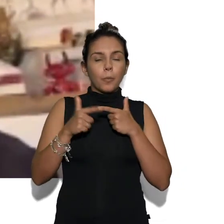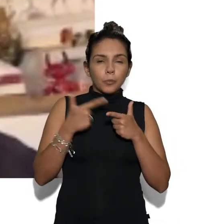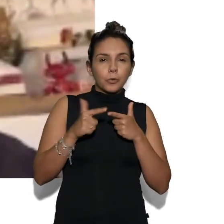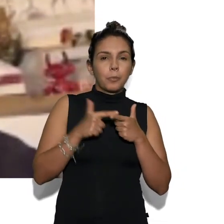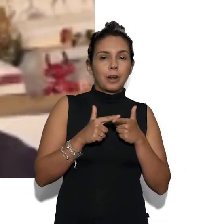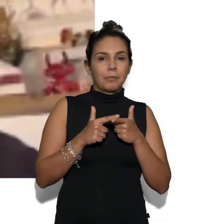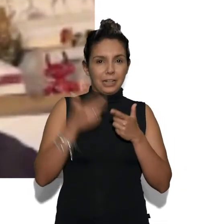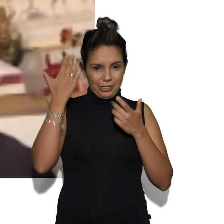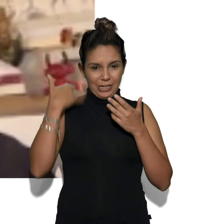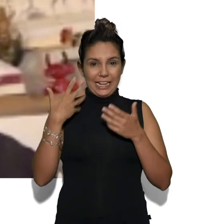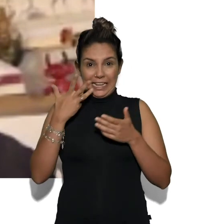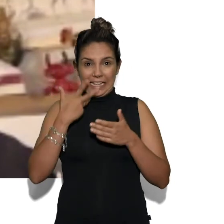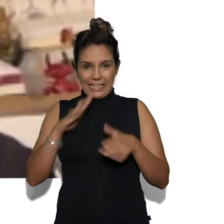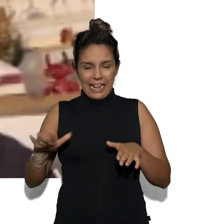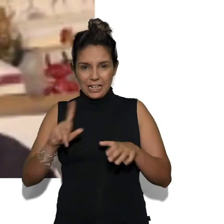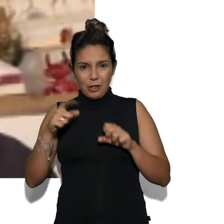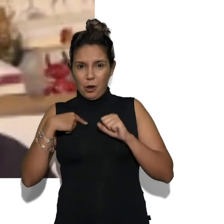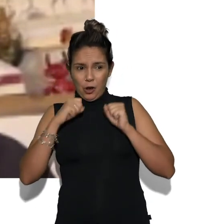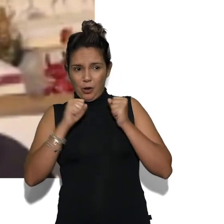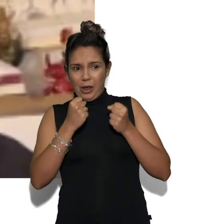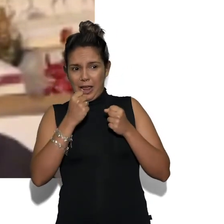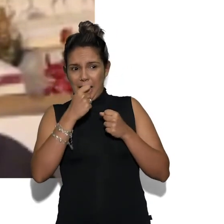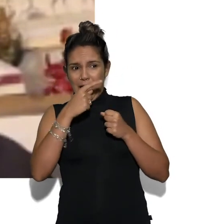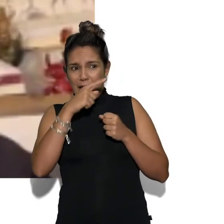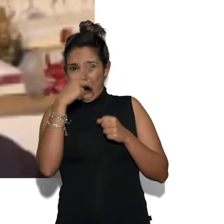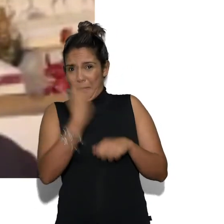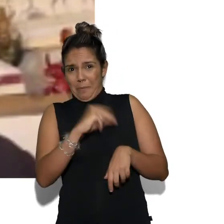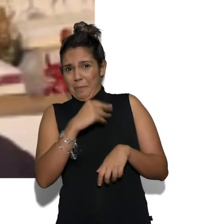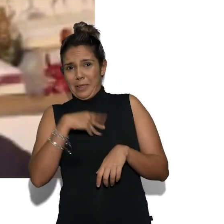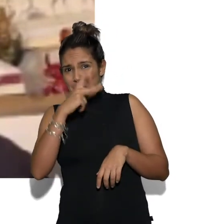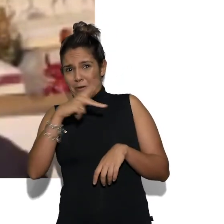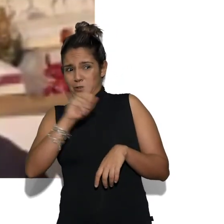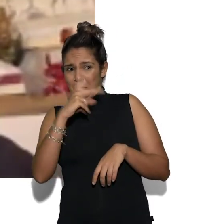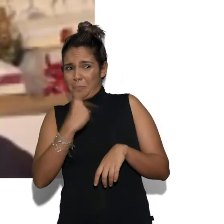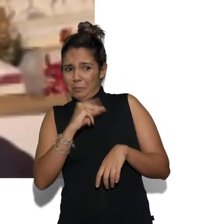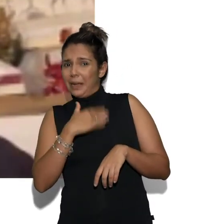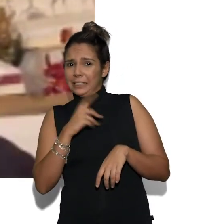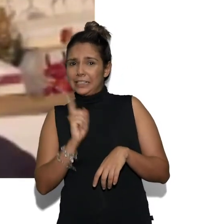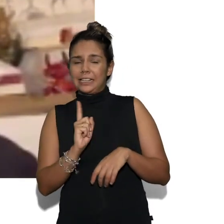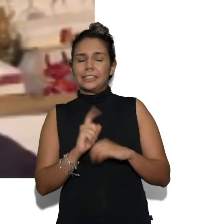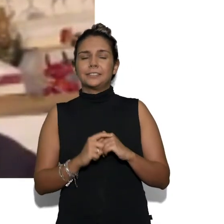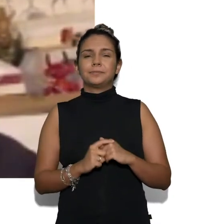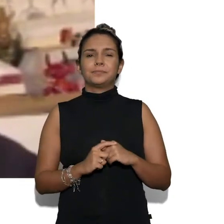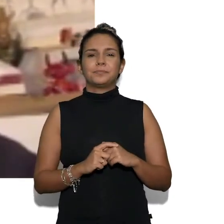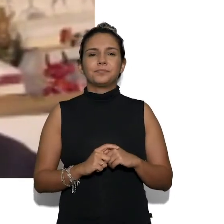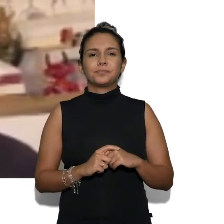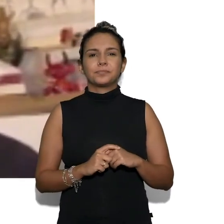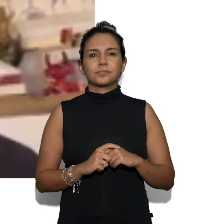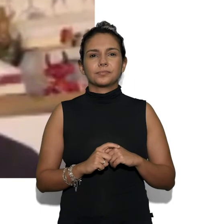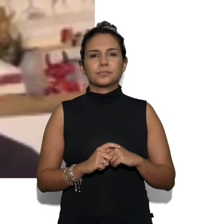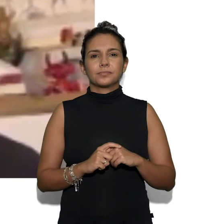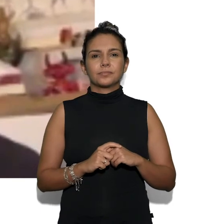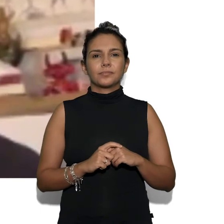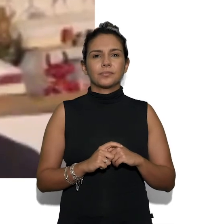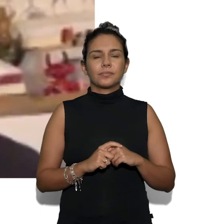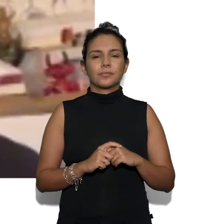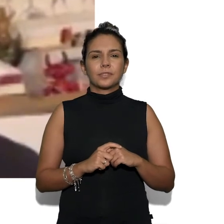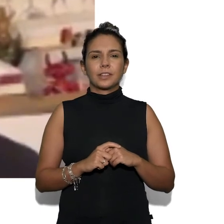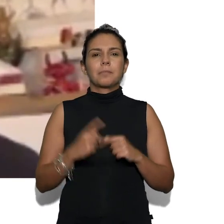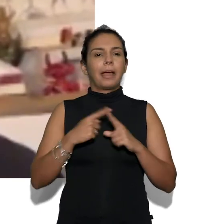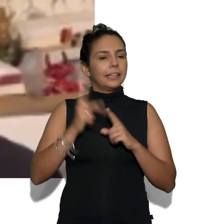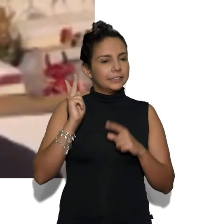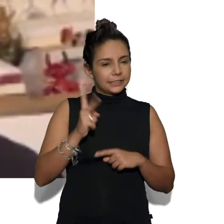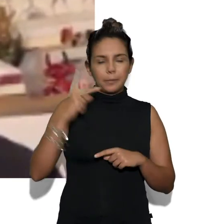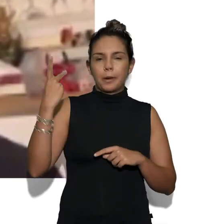problemas e para não ter razões para que me batessem, para que a professora me batesse. Mas mesmo assim, constantemente ela me